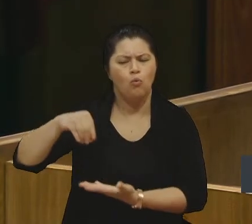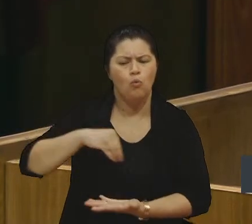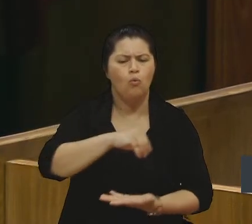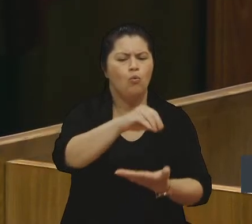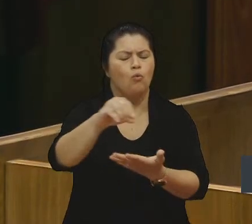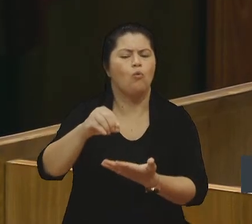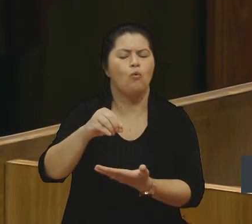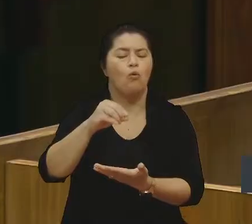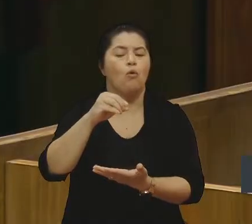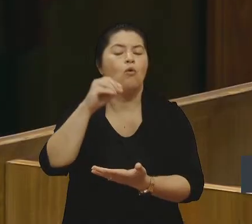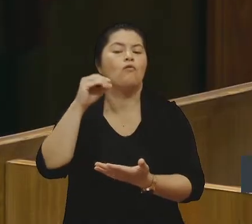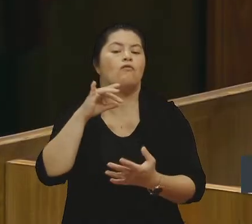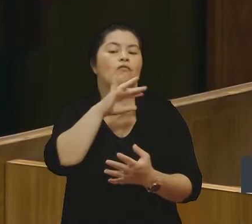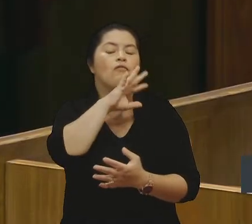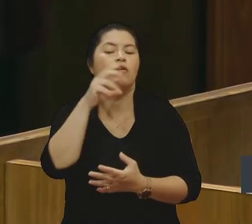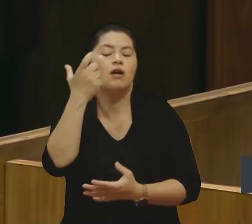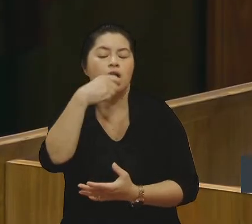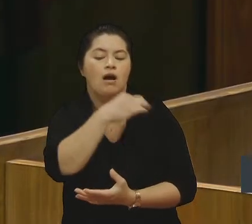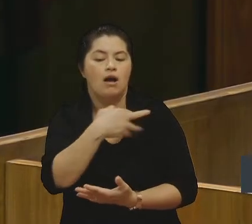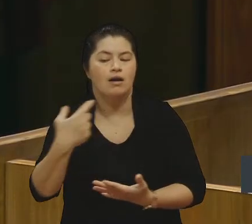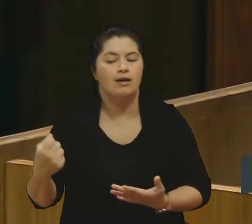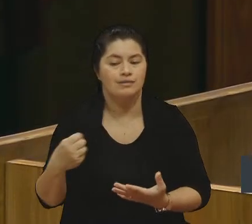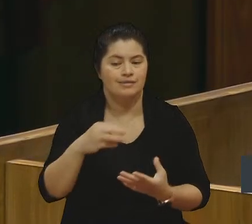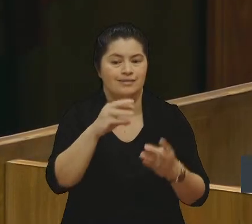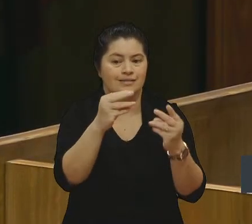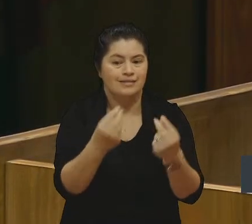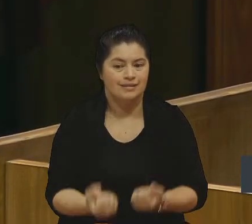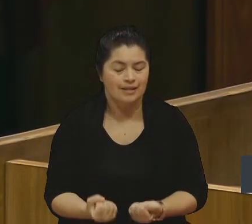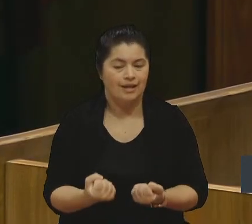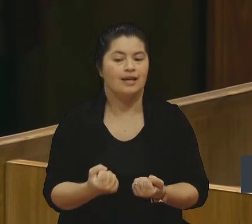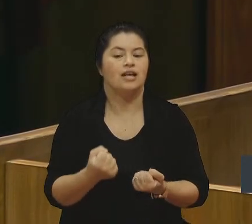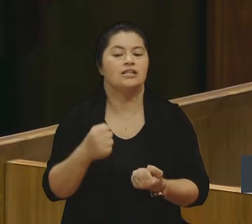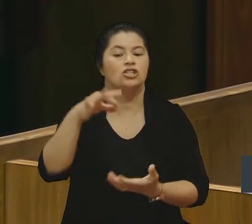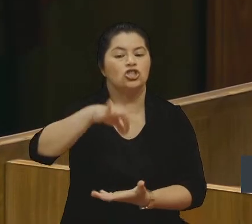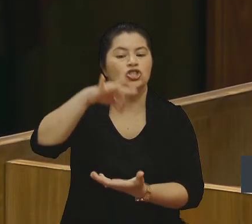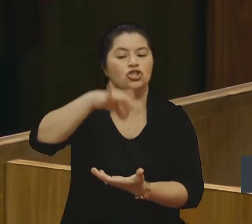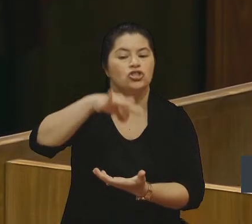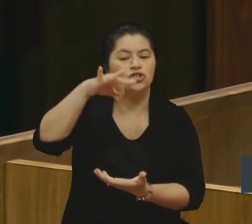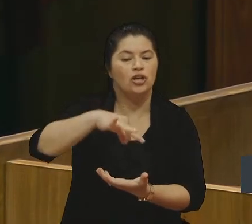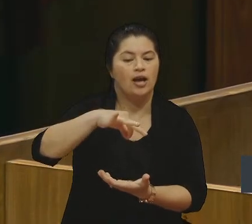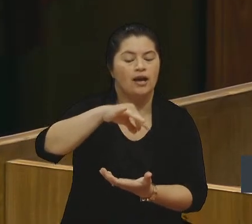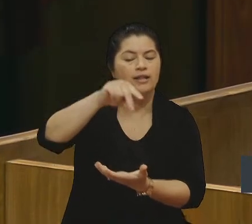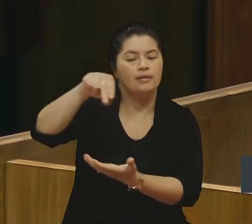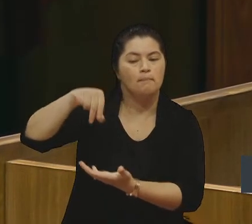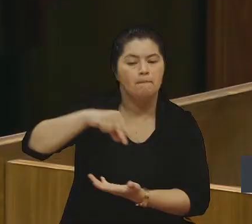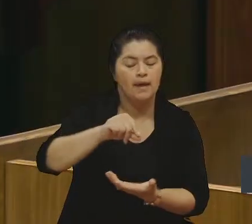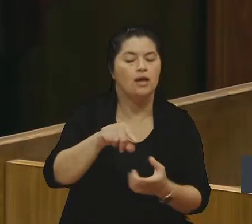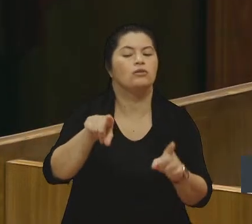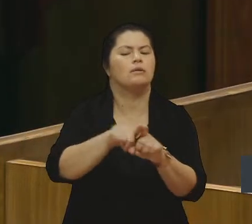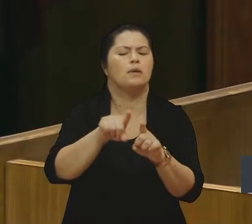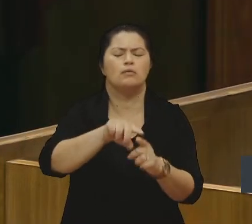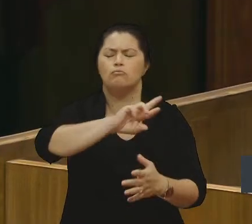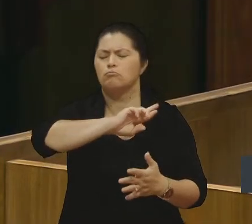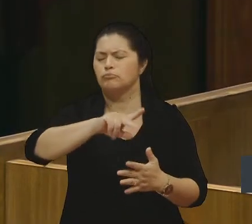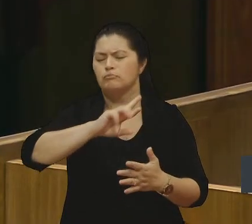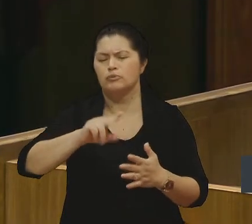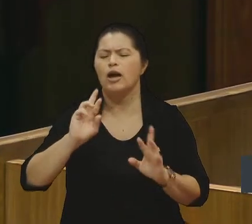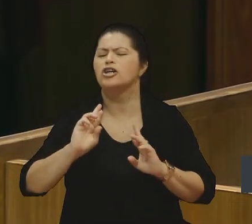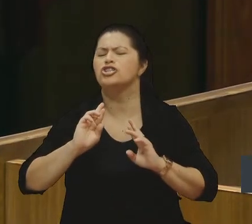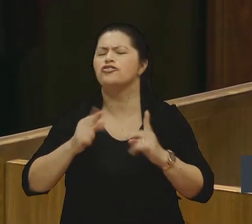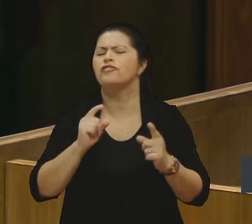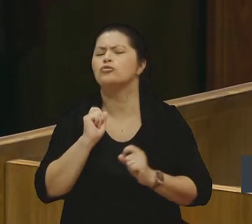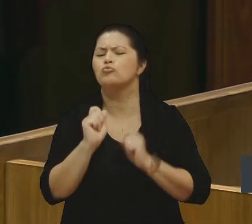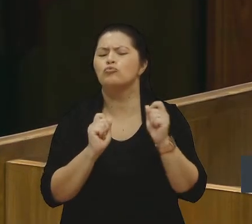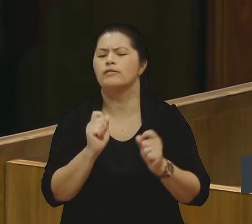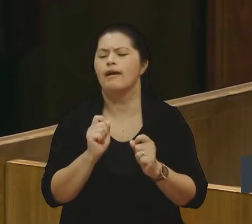secas, castanhas, farinhas especiais, chás, temperos e produtos funcionais. O diferencial da marca estava